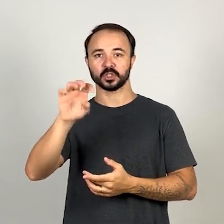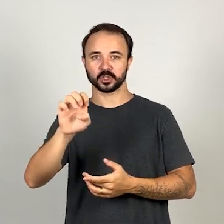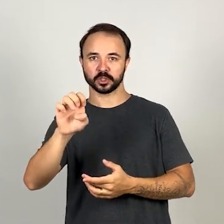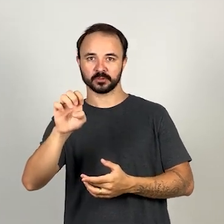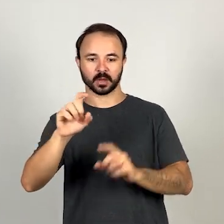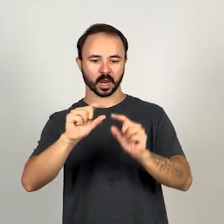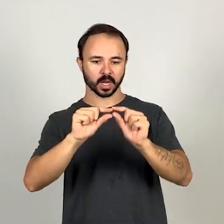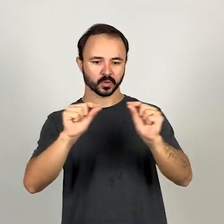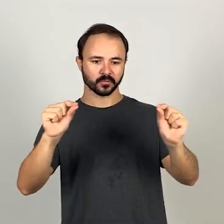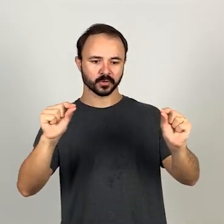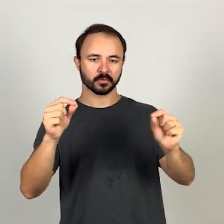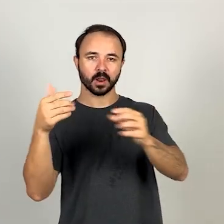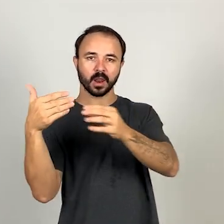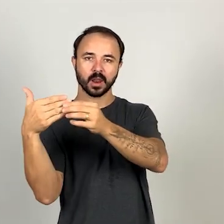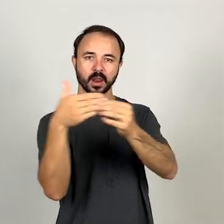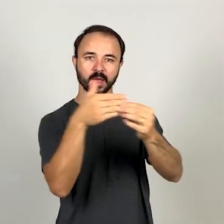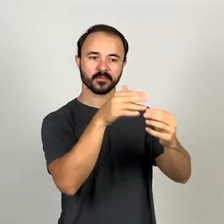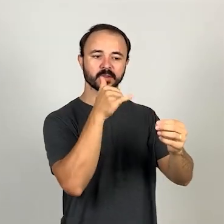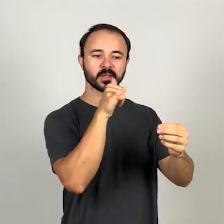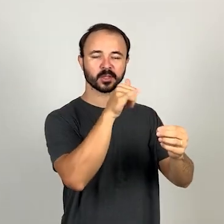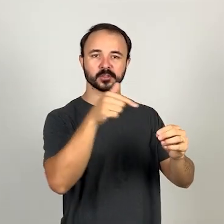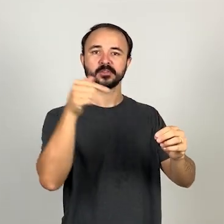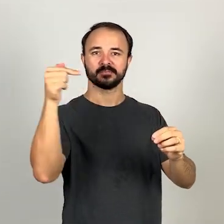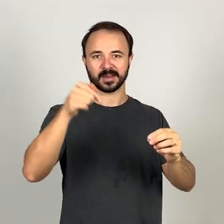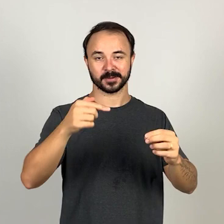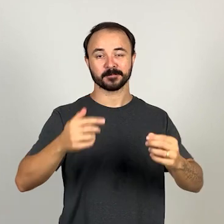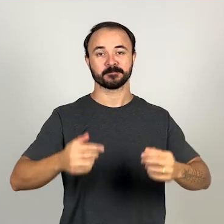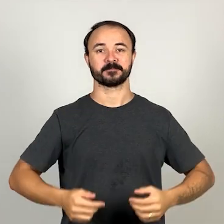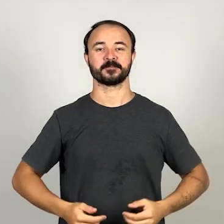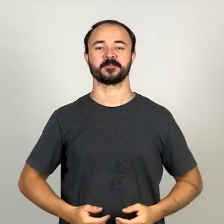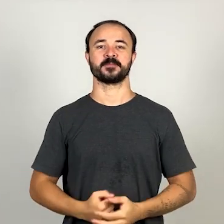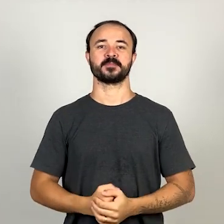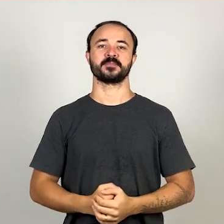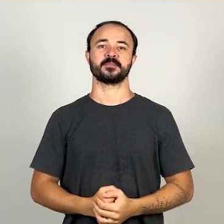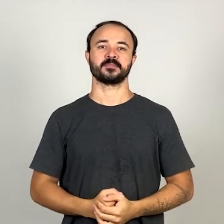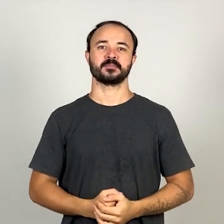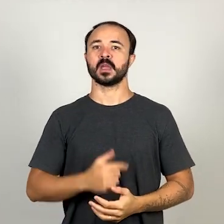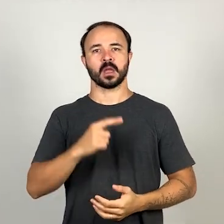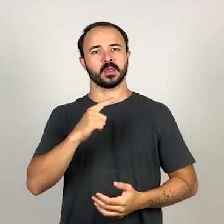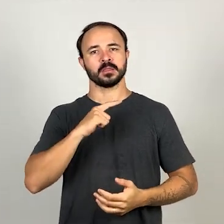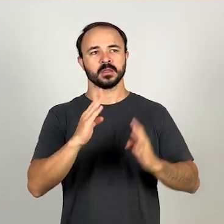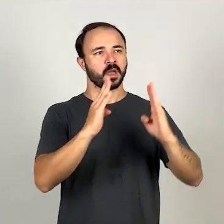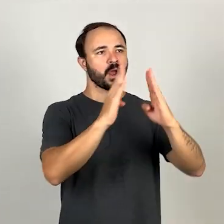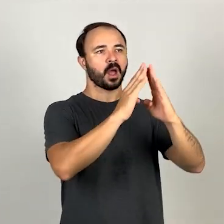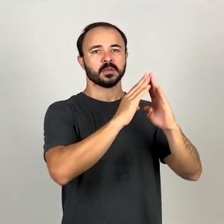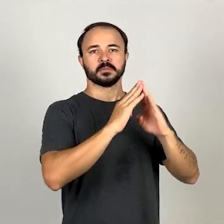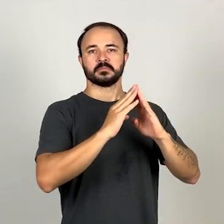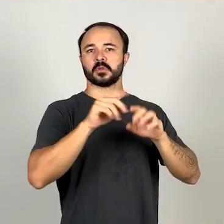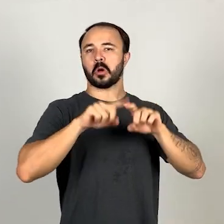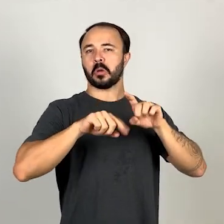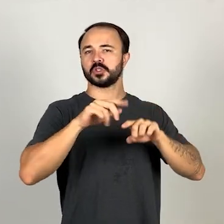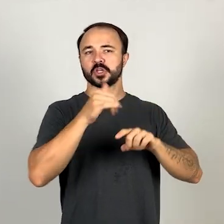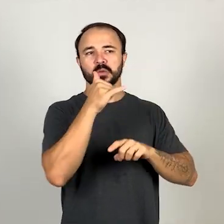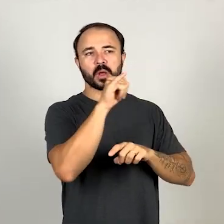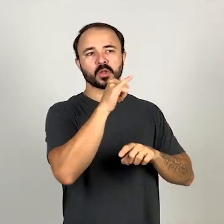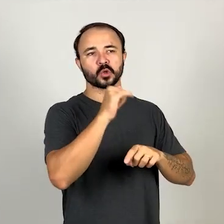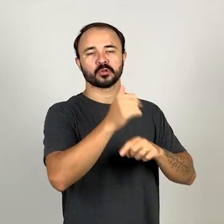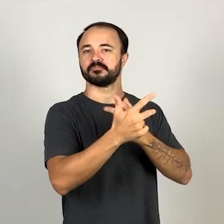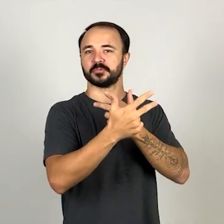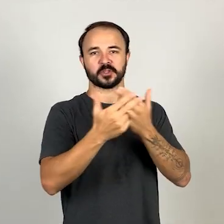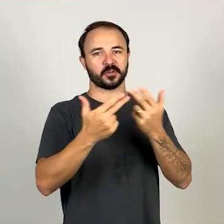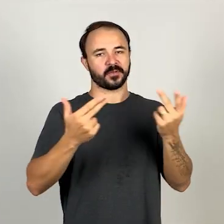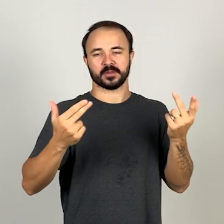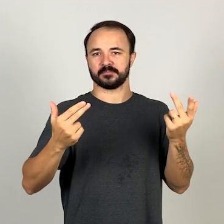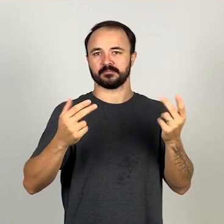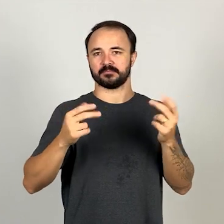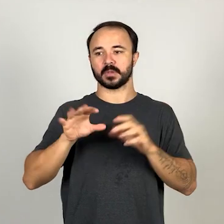tomada, e também nós temos os resistores, que são os aparelhos eletrônicos que vão transformar a energia de um tipo